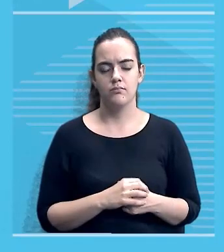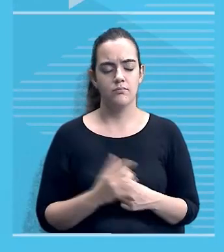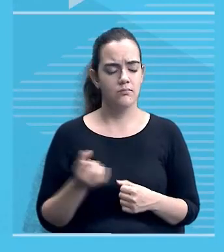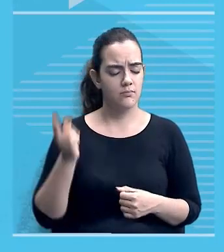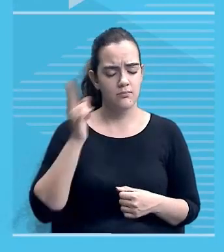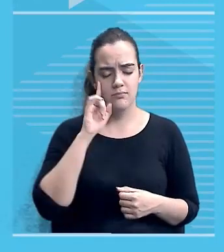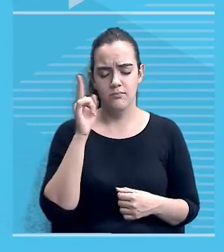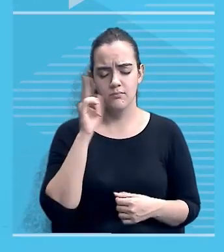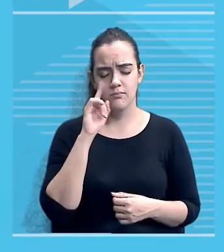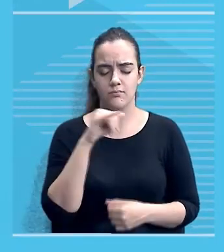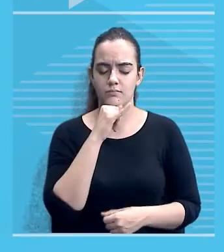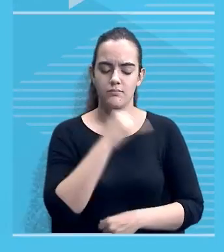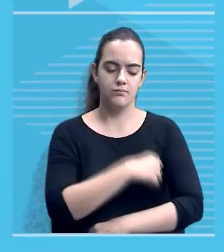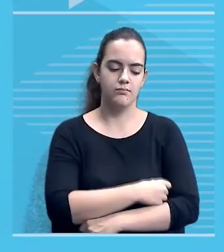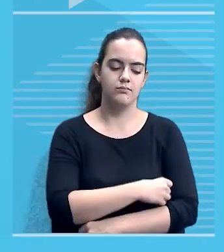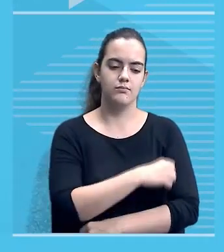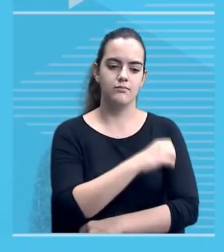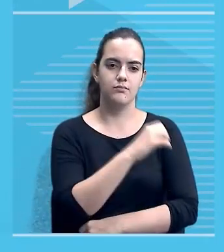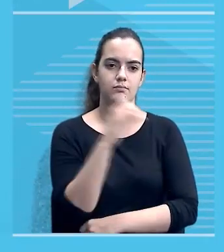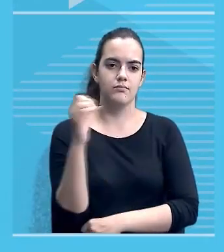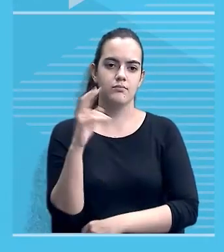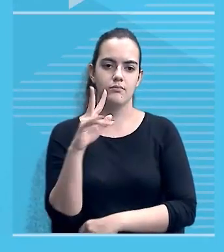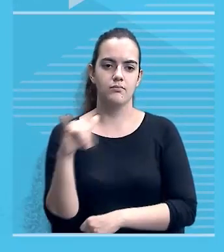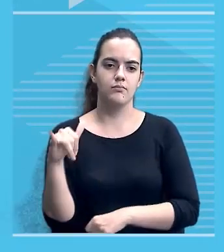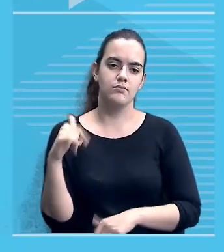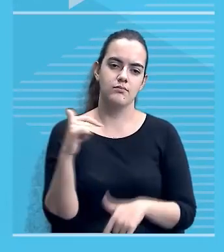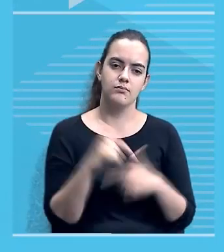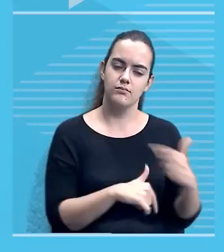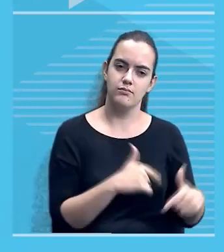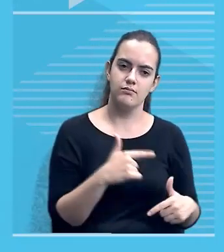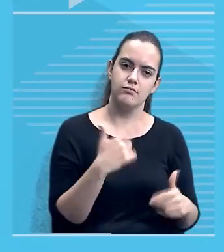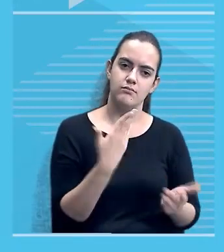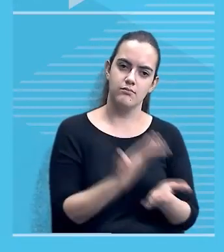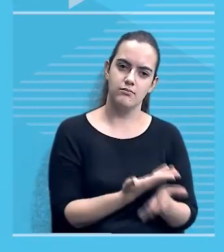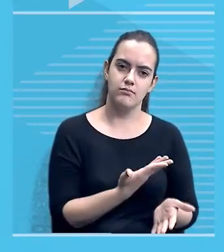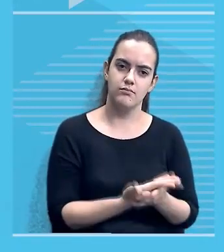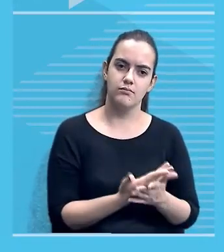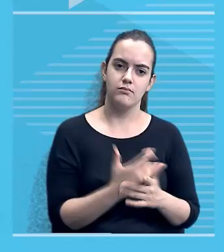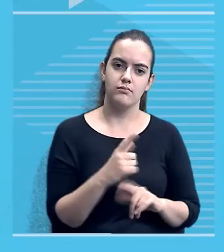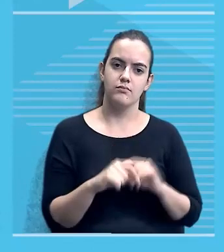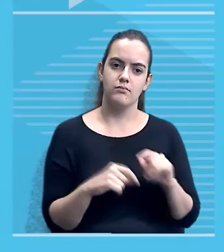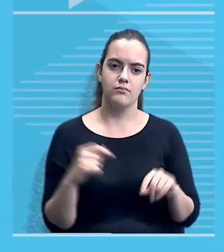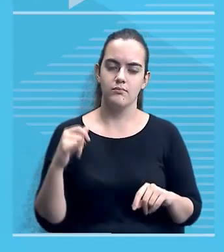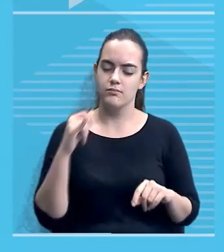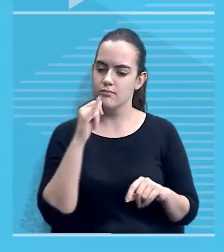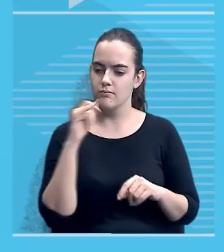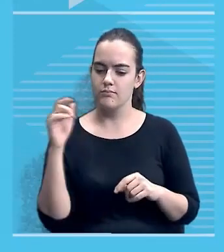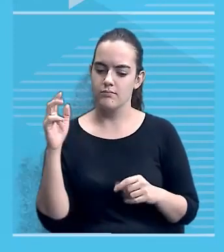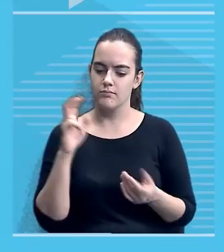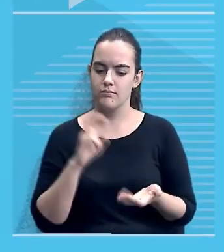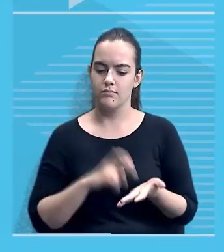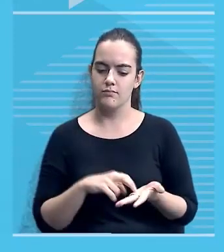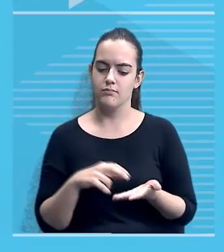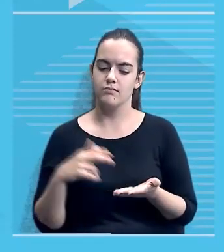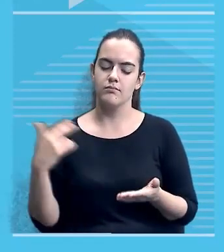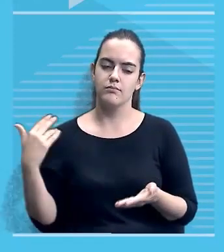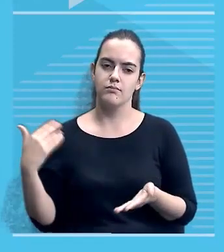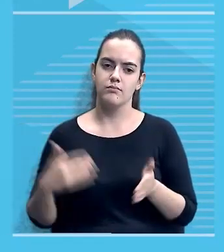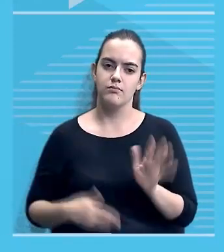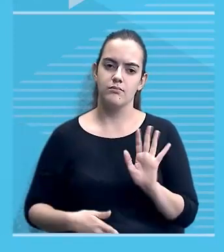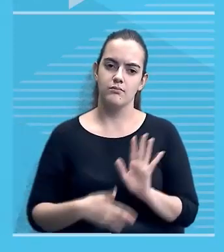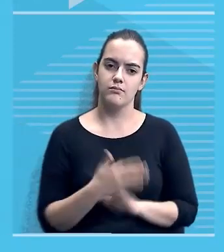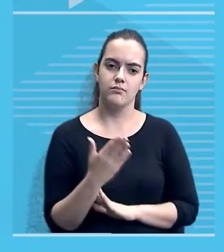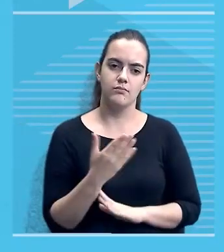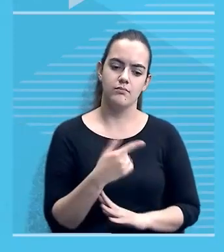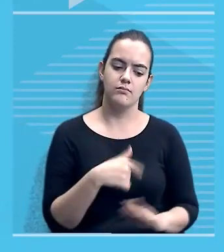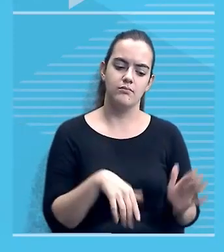né ao longo da semana para essa grande cidade de manhã né Sai para